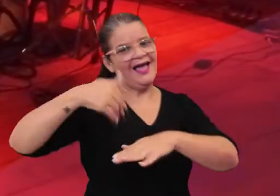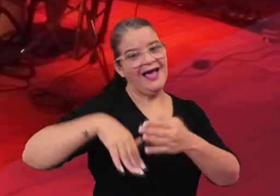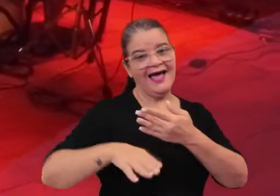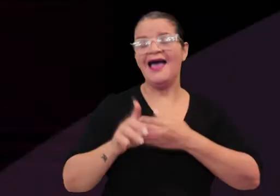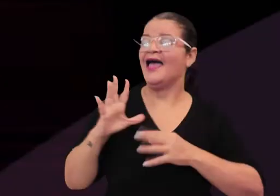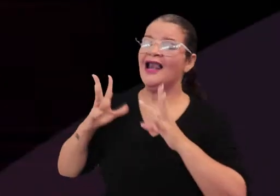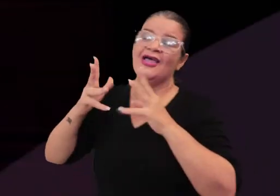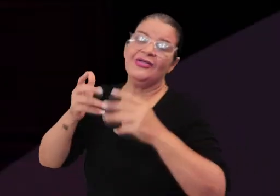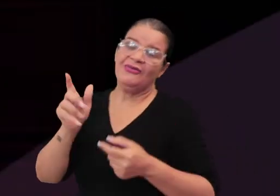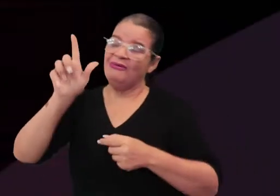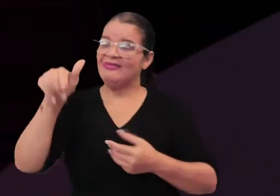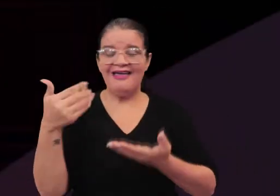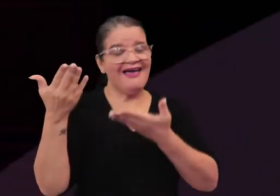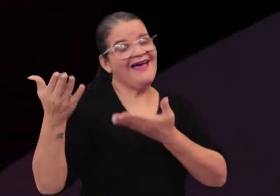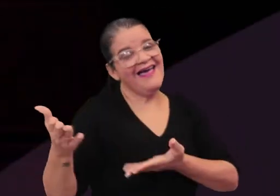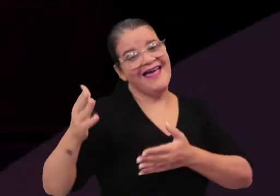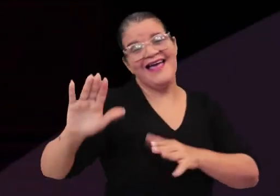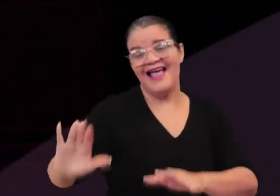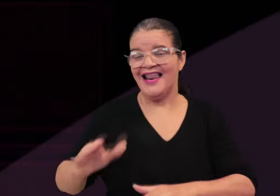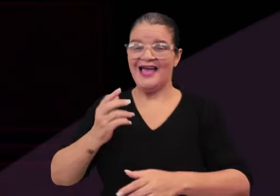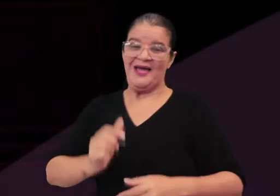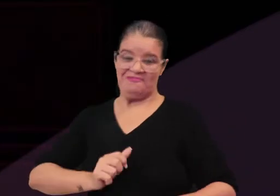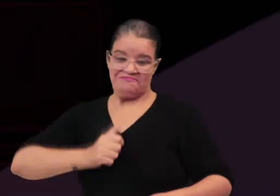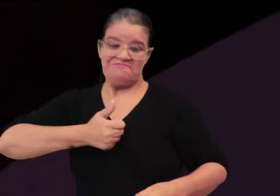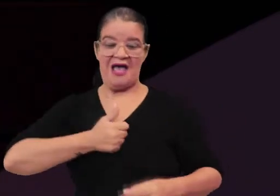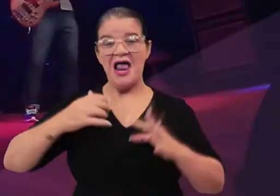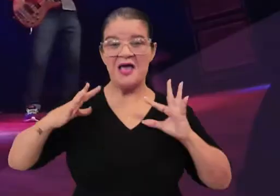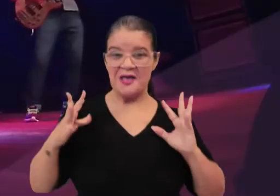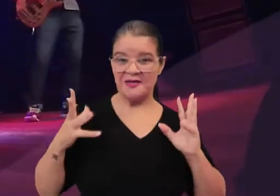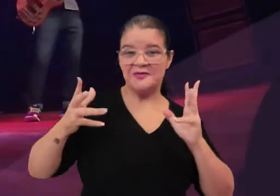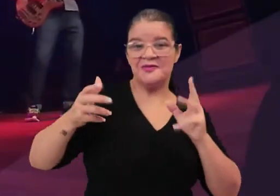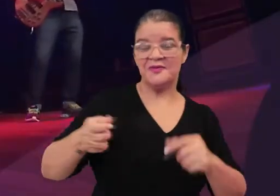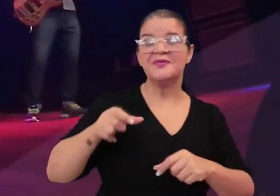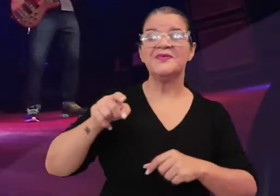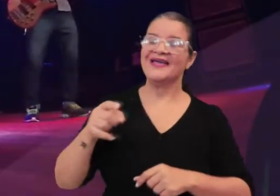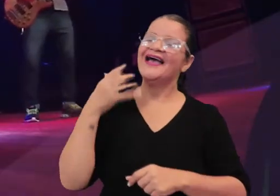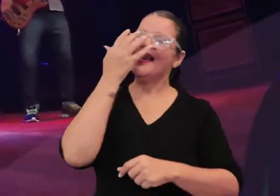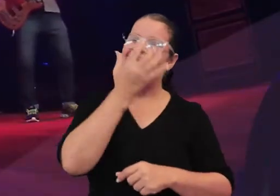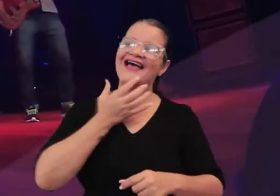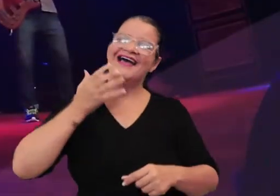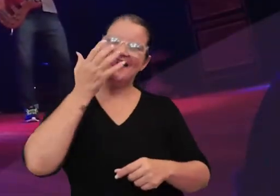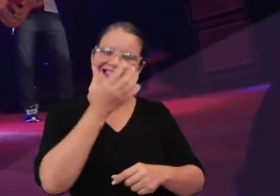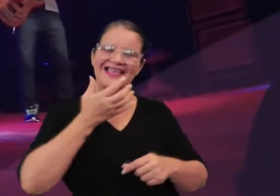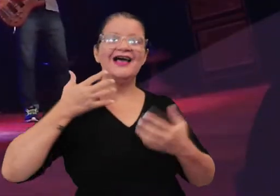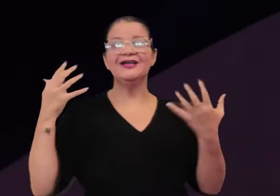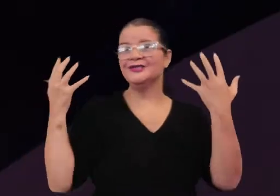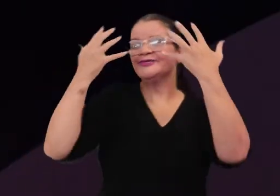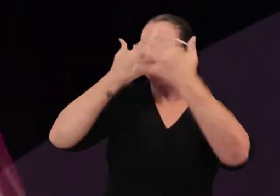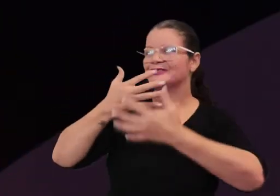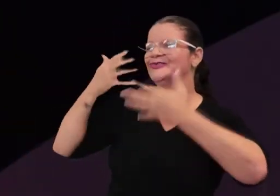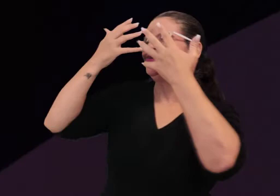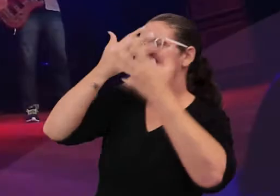ela nada, ela é toda ela, ela é tudo. O que ela